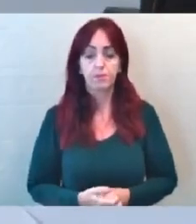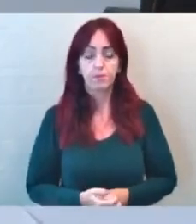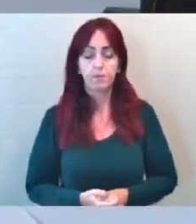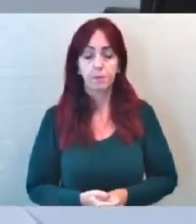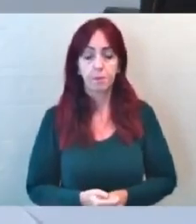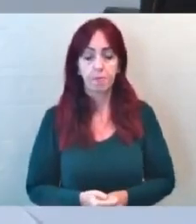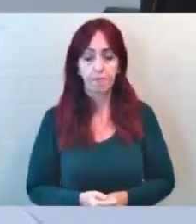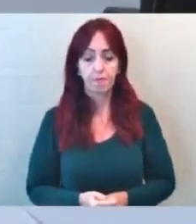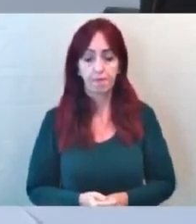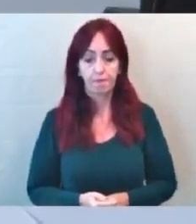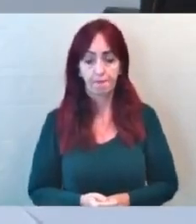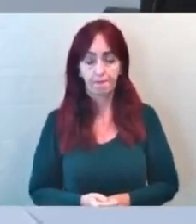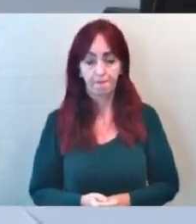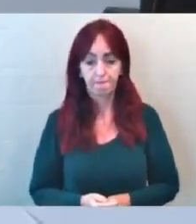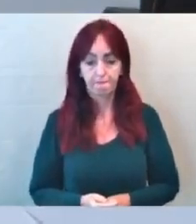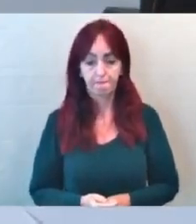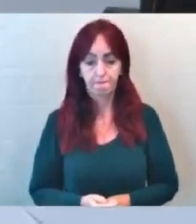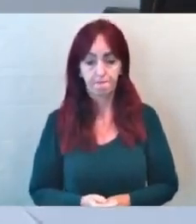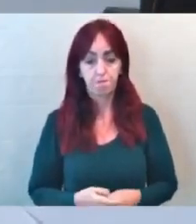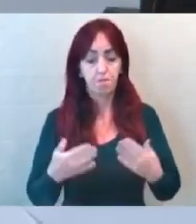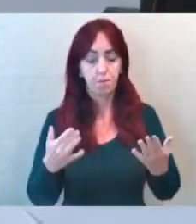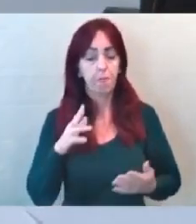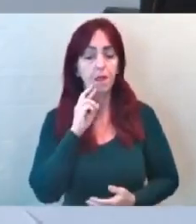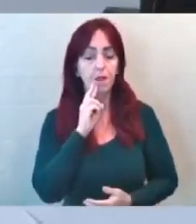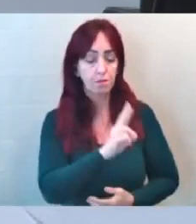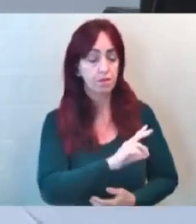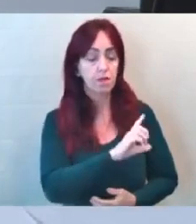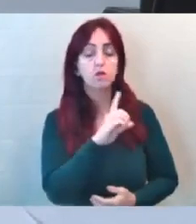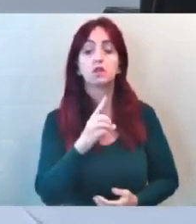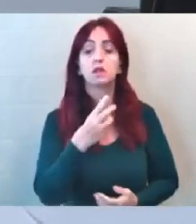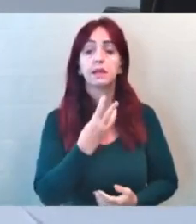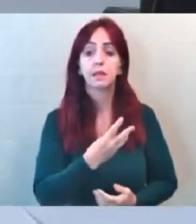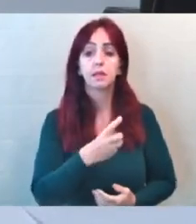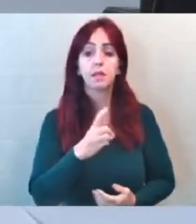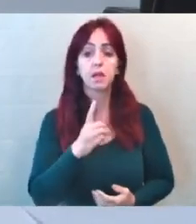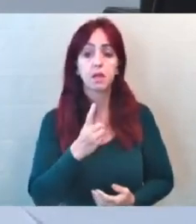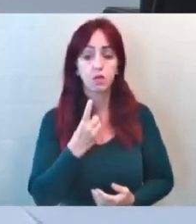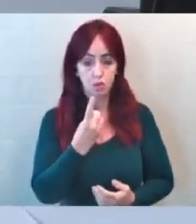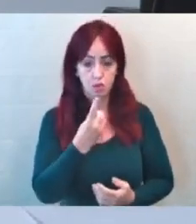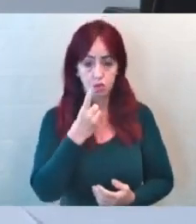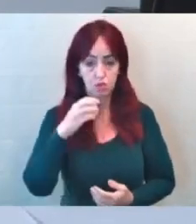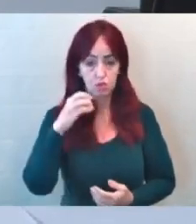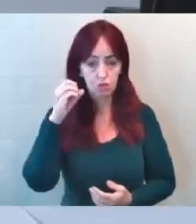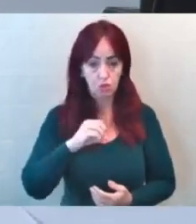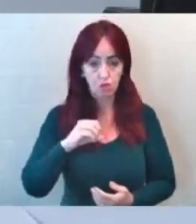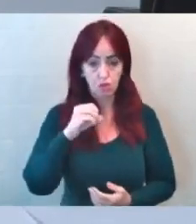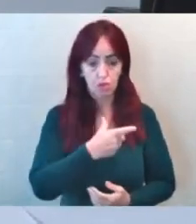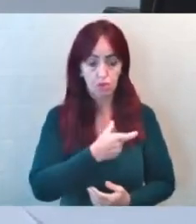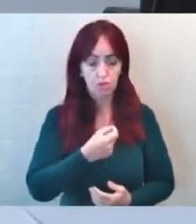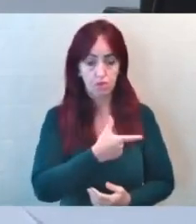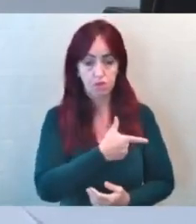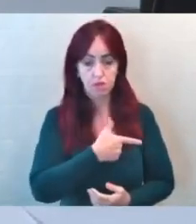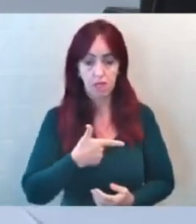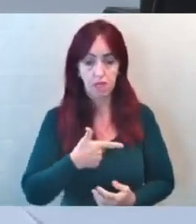Você já tinha respondido, né, que no dia 31 de outubro de 2022, o transporte gratuito das eleições gerais